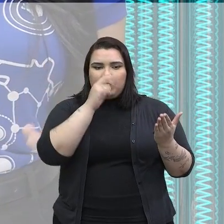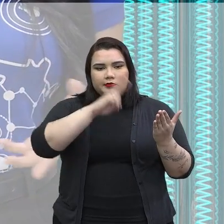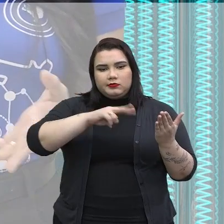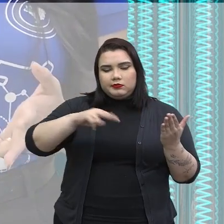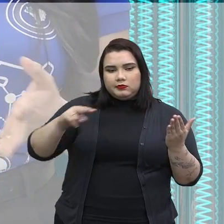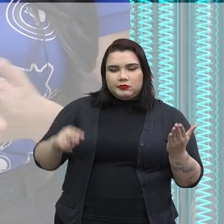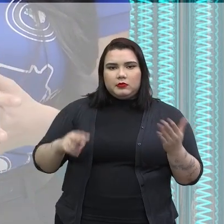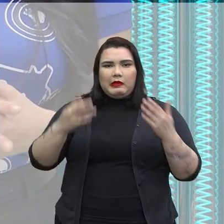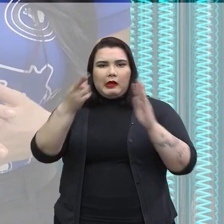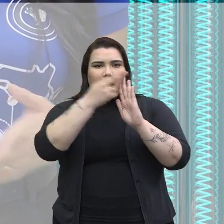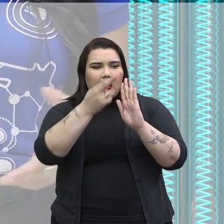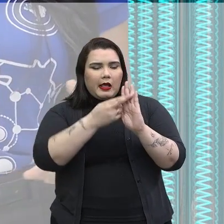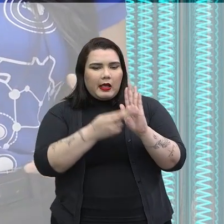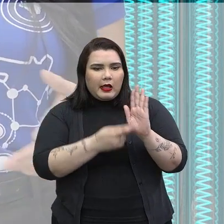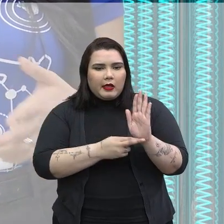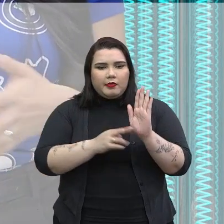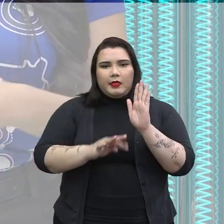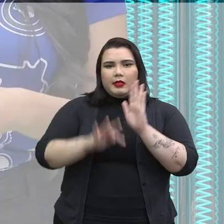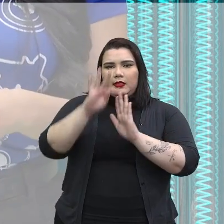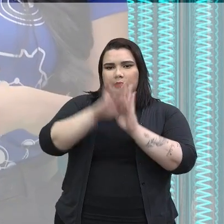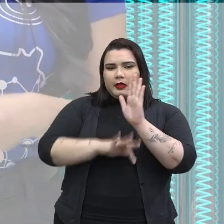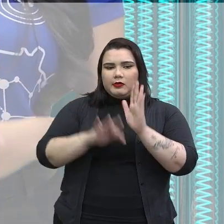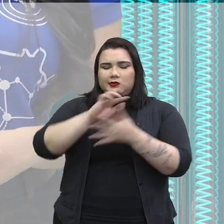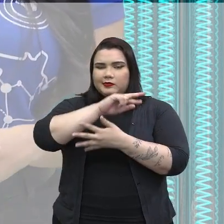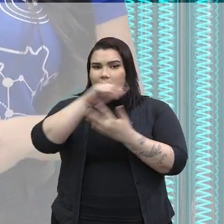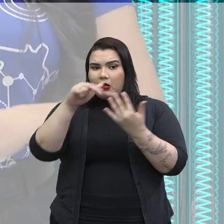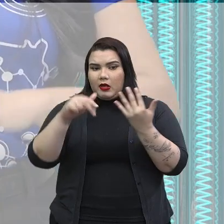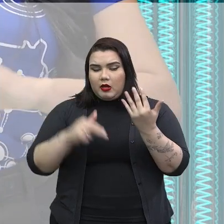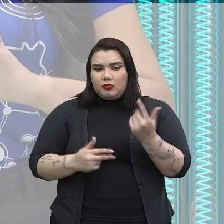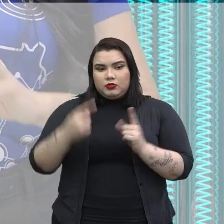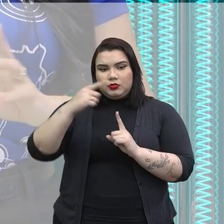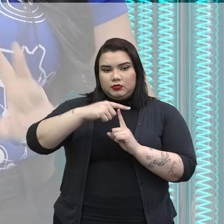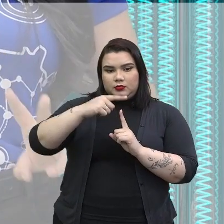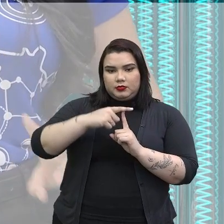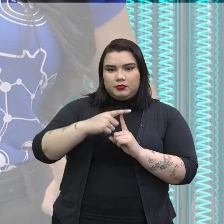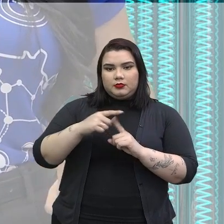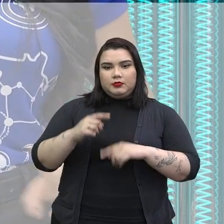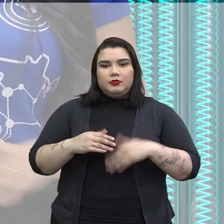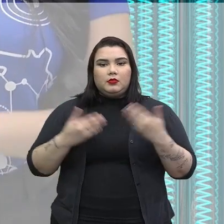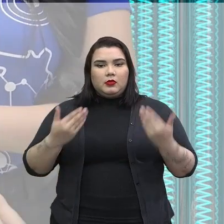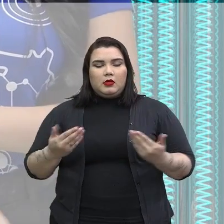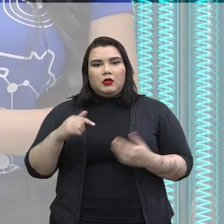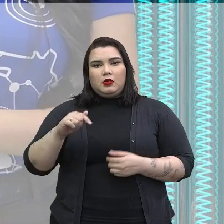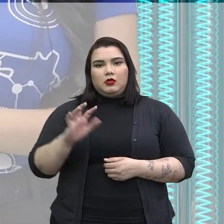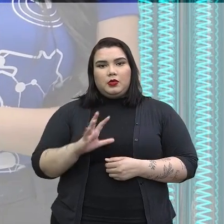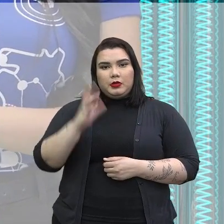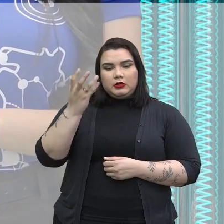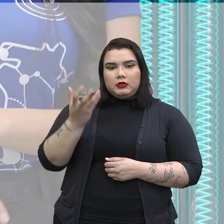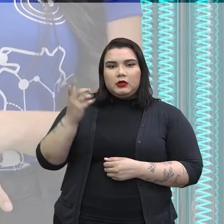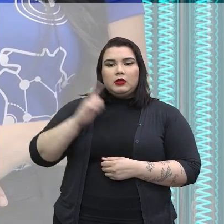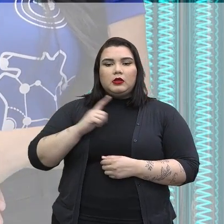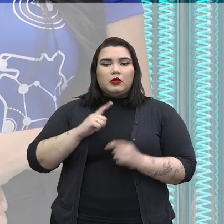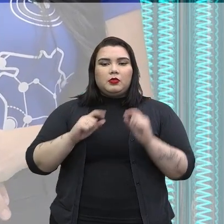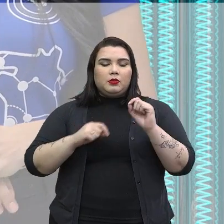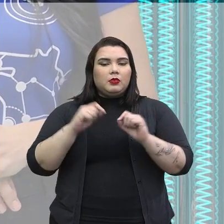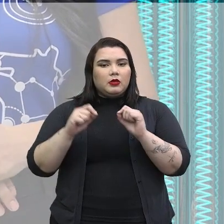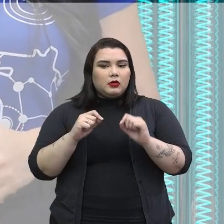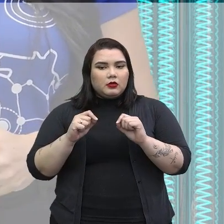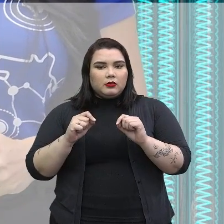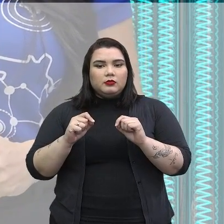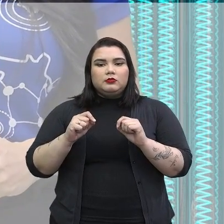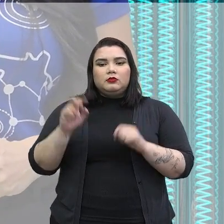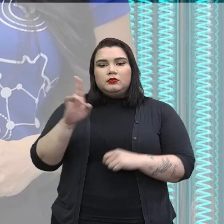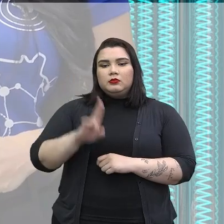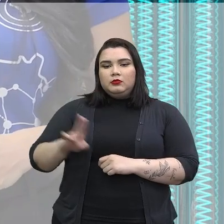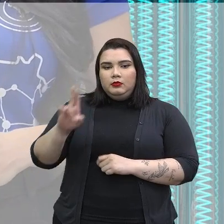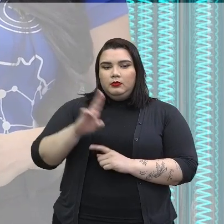instruções, regulamento, textos prescritivos. Então, nessas situações, nós encontramos aí